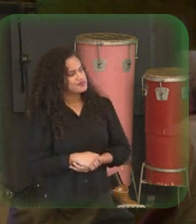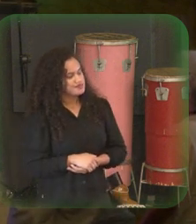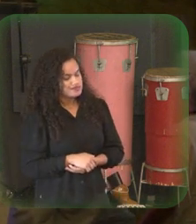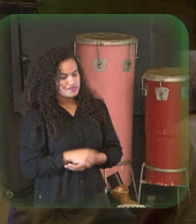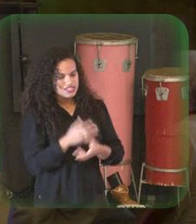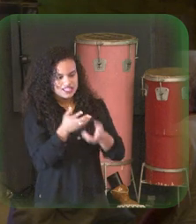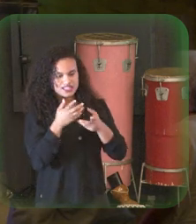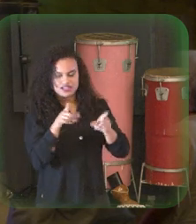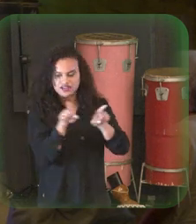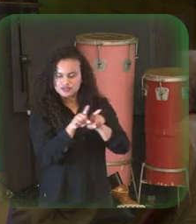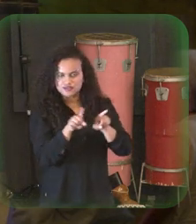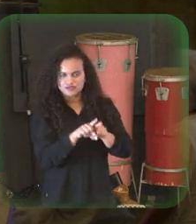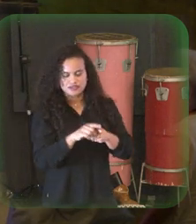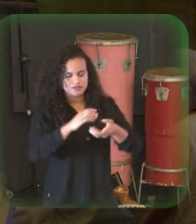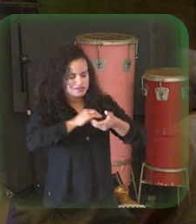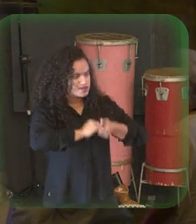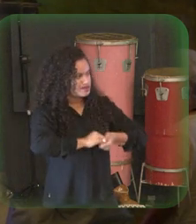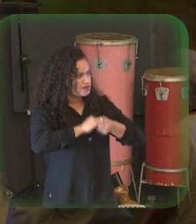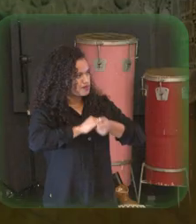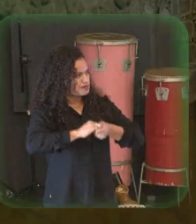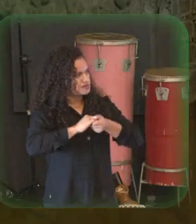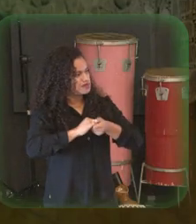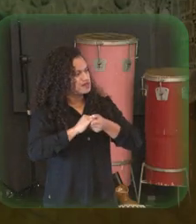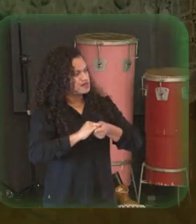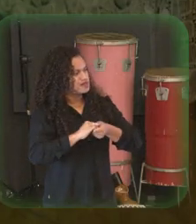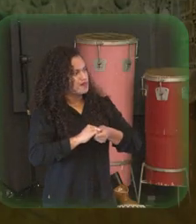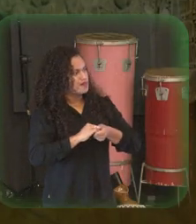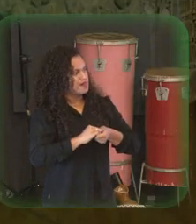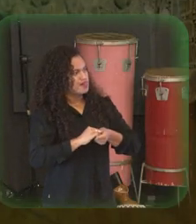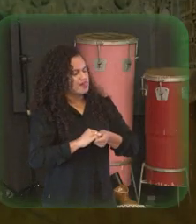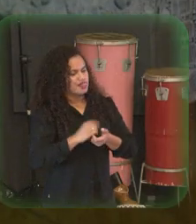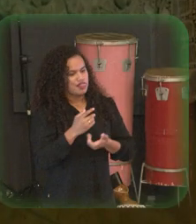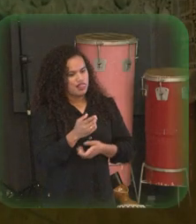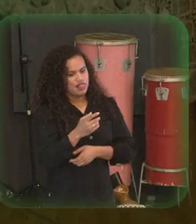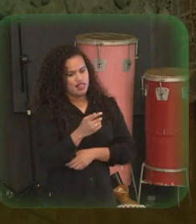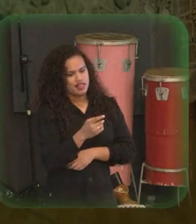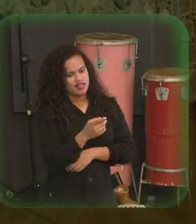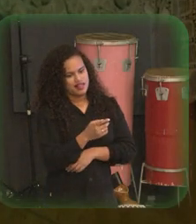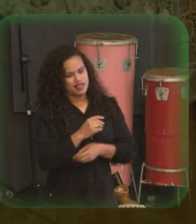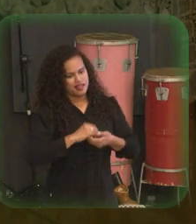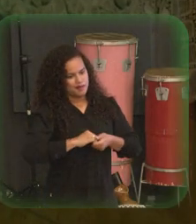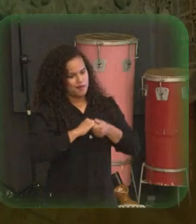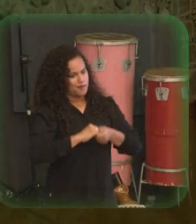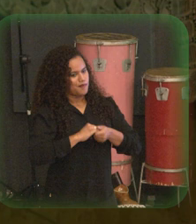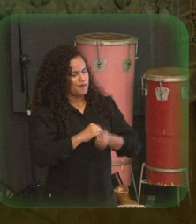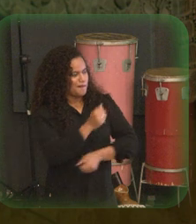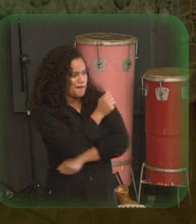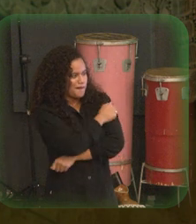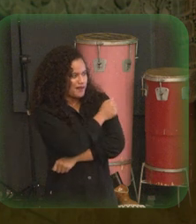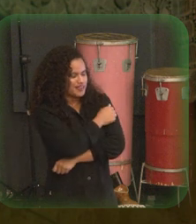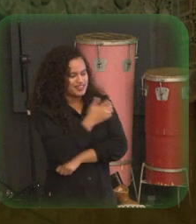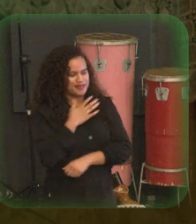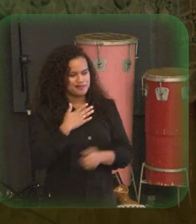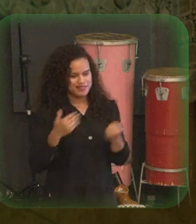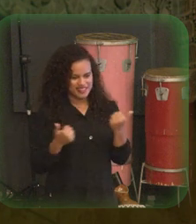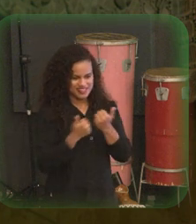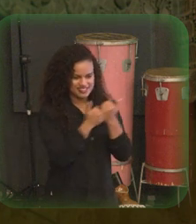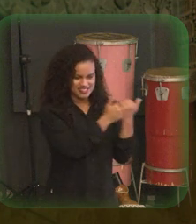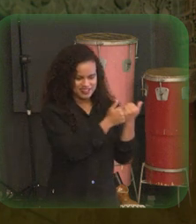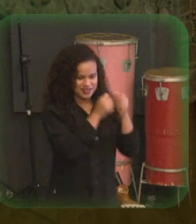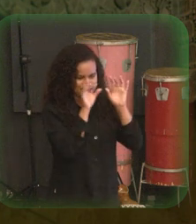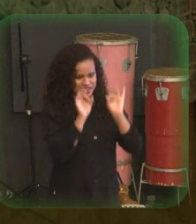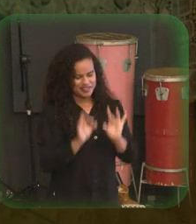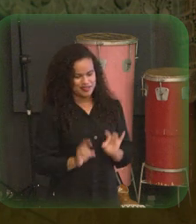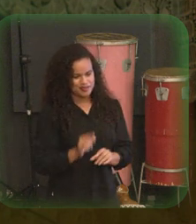Quero também cumprimentar uma egressa do Instituto Federal de Pernambuco, que é a minha assessora especial de